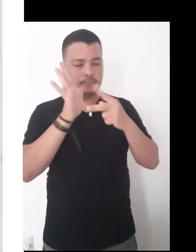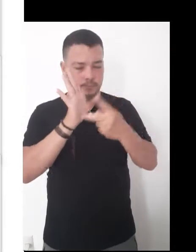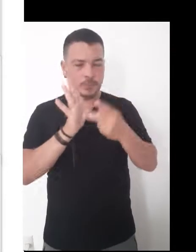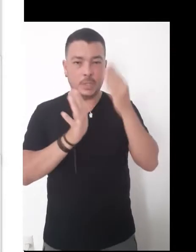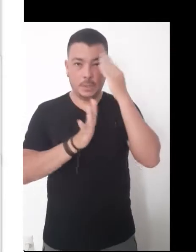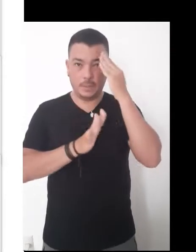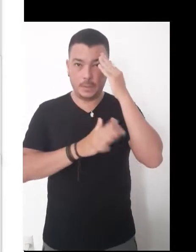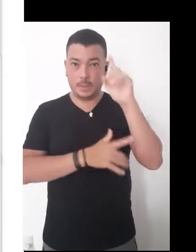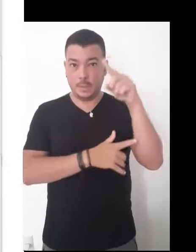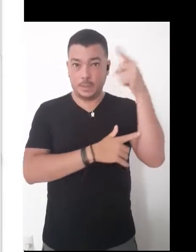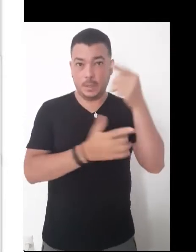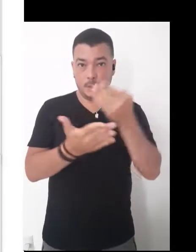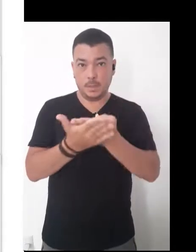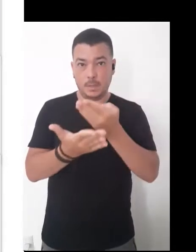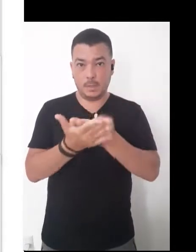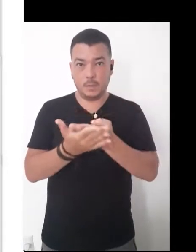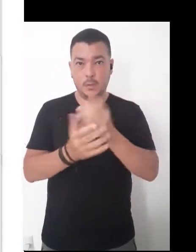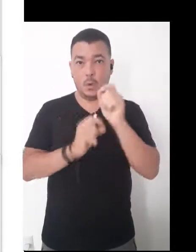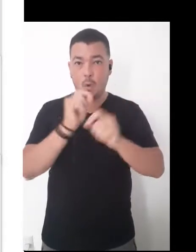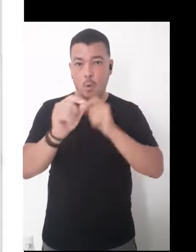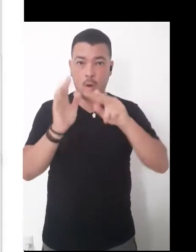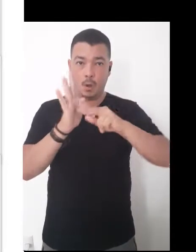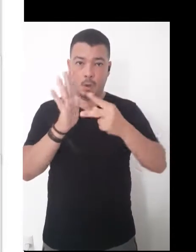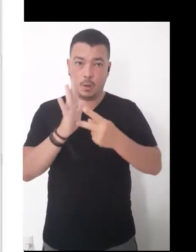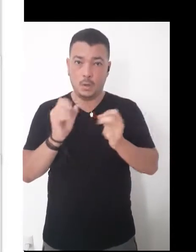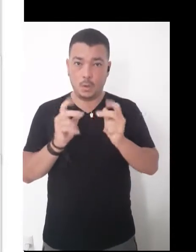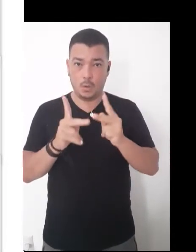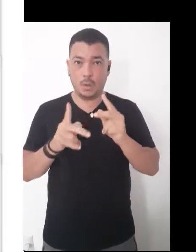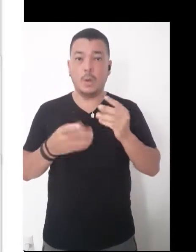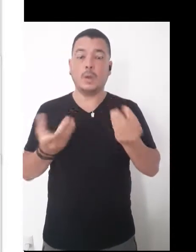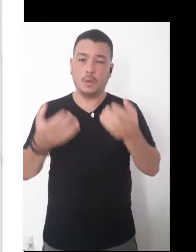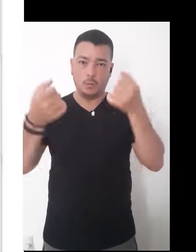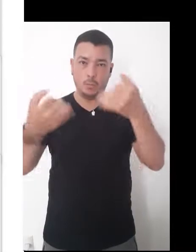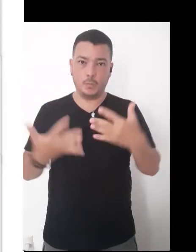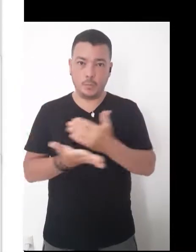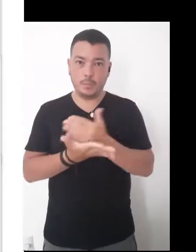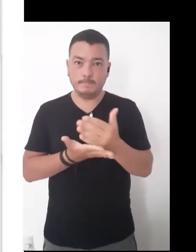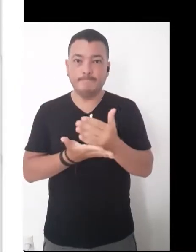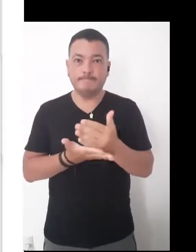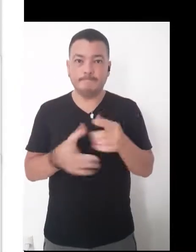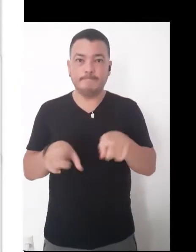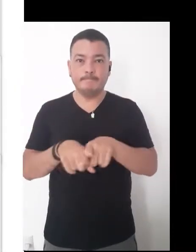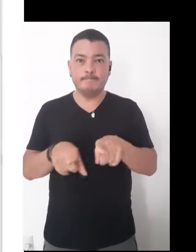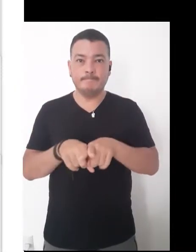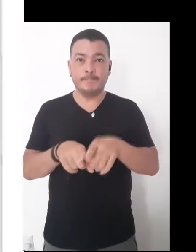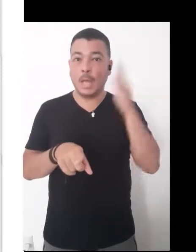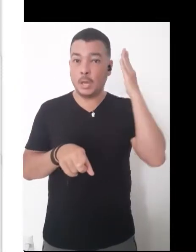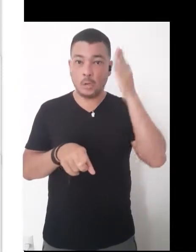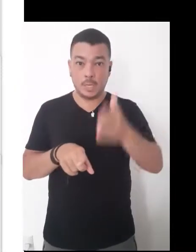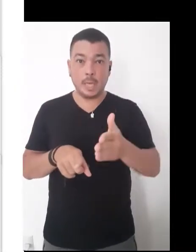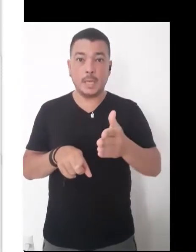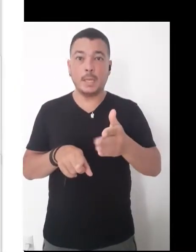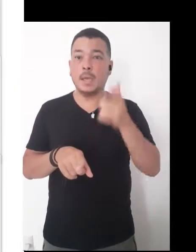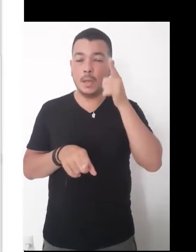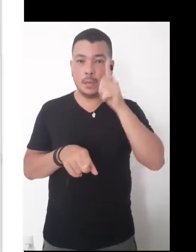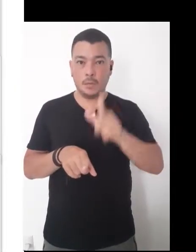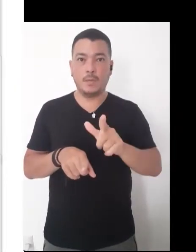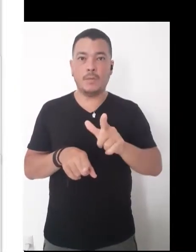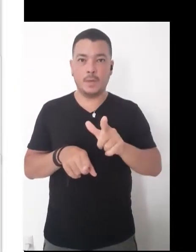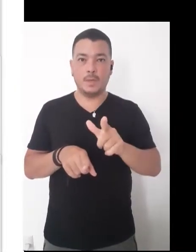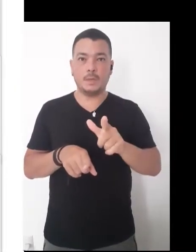entender na aula que vem o que é que significa isso. E como eu comentei no comecinho dessa aula, na sequência direta,